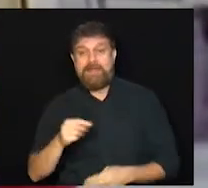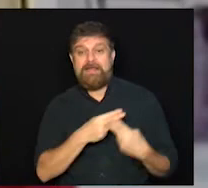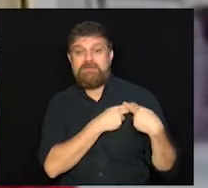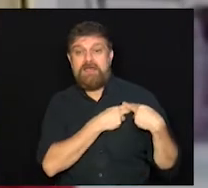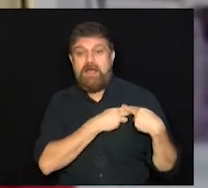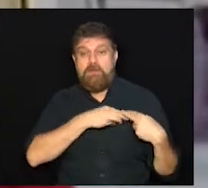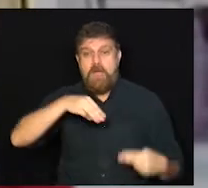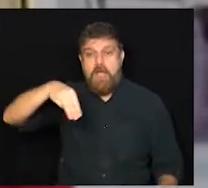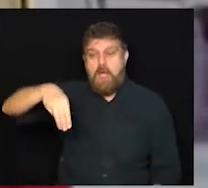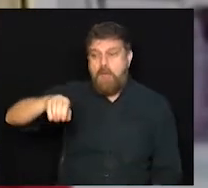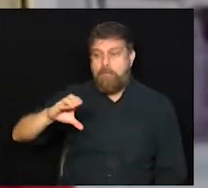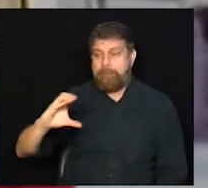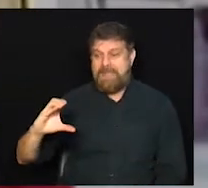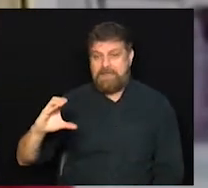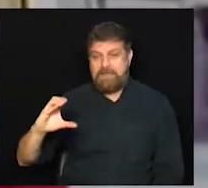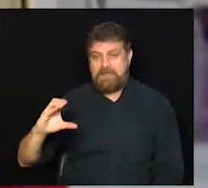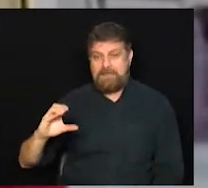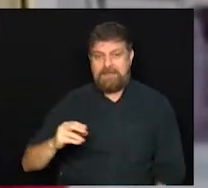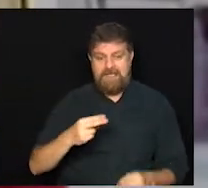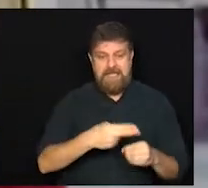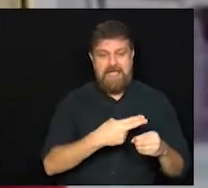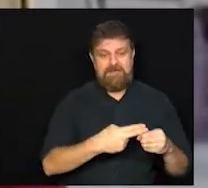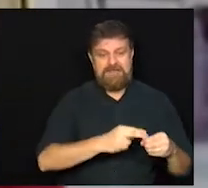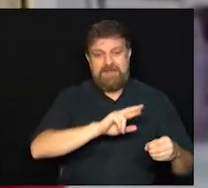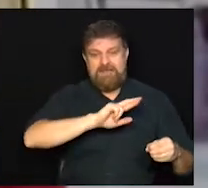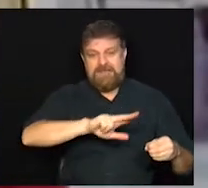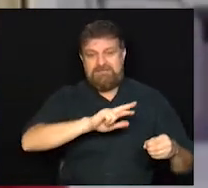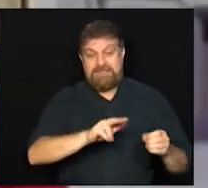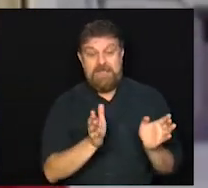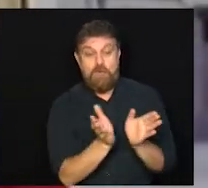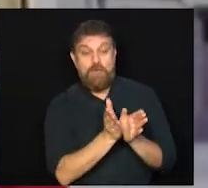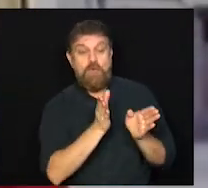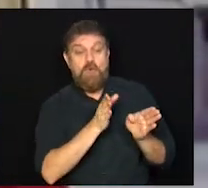não. A Unicamp tem que atender ao Conselho Estadual.